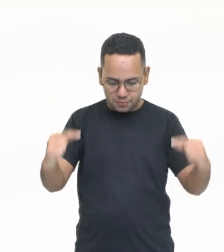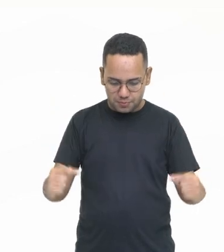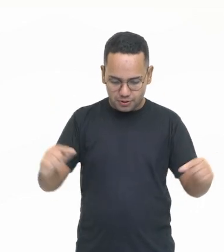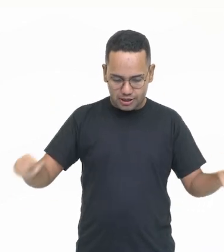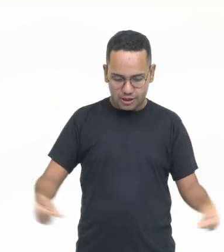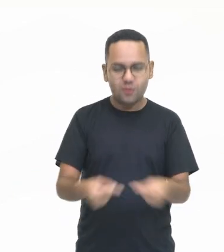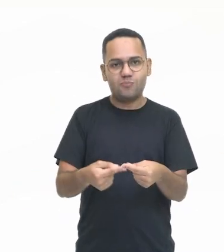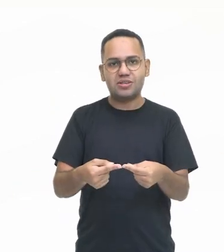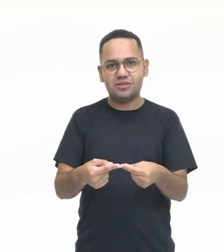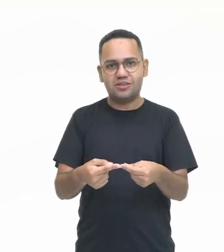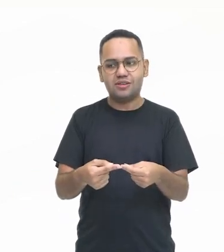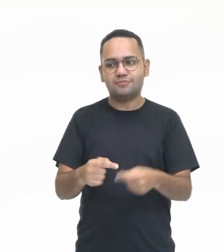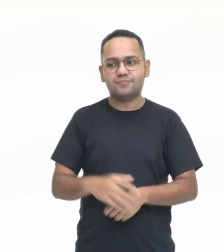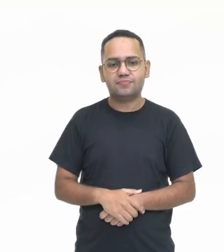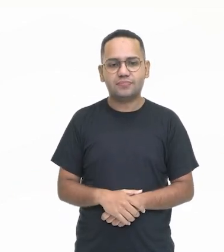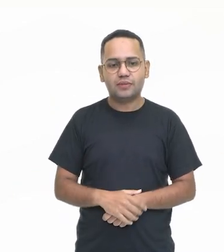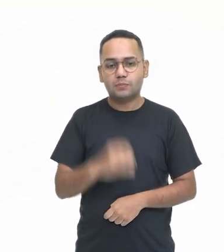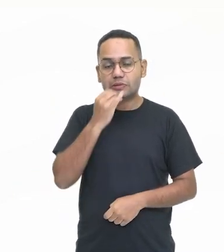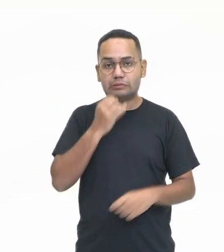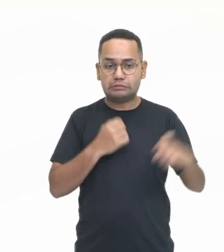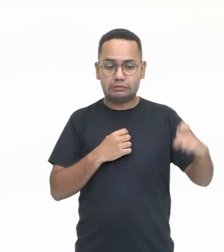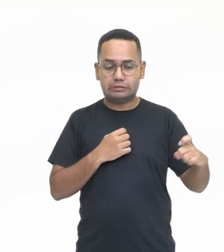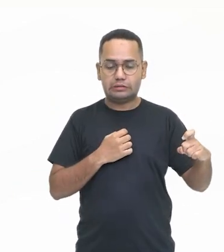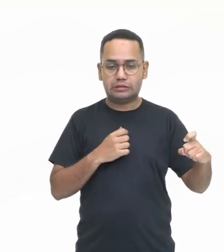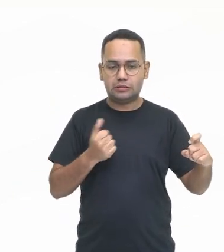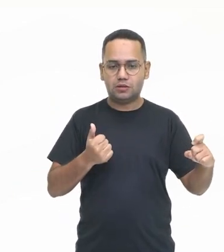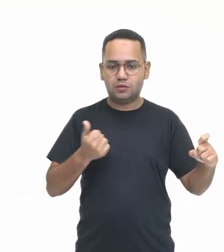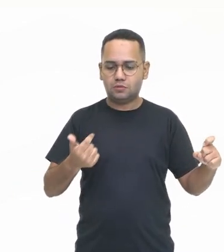tucupi, você tem que pagar, obviamente,